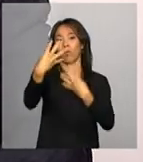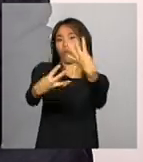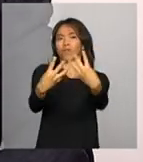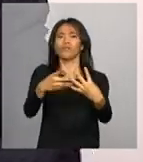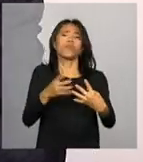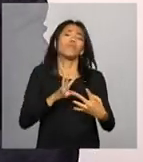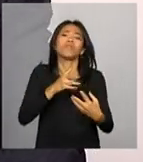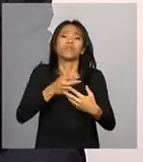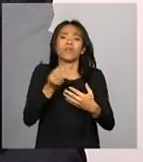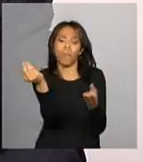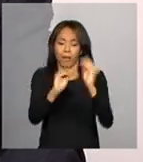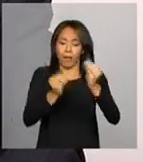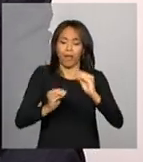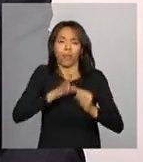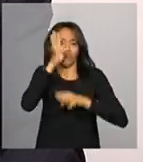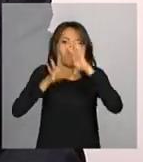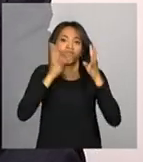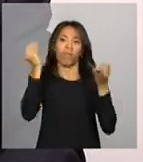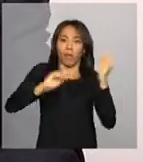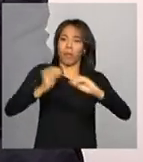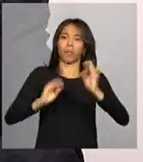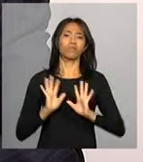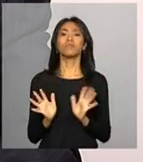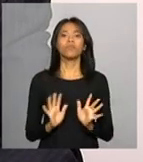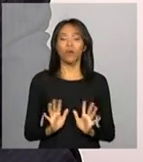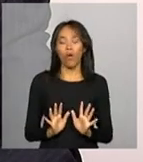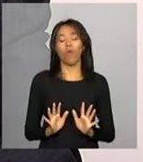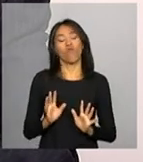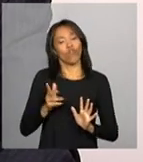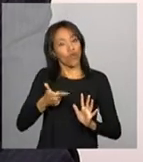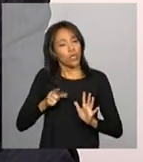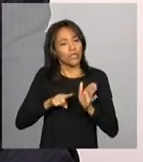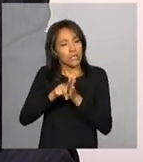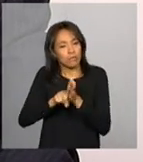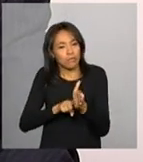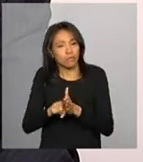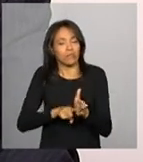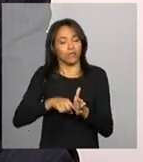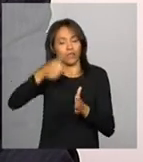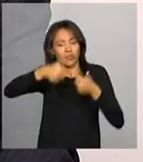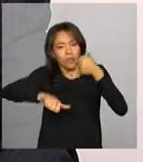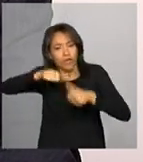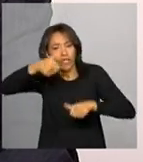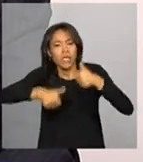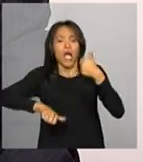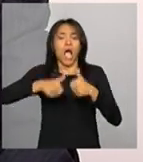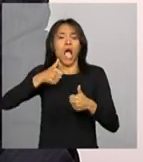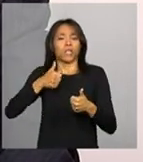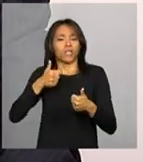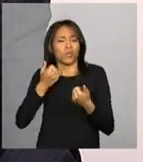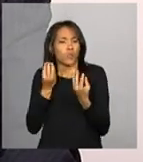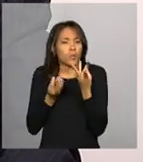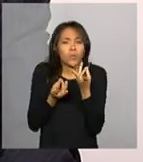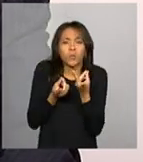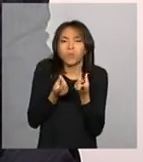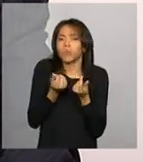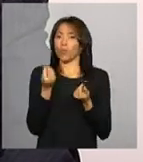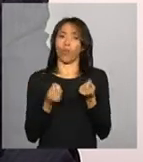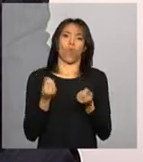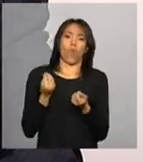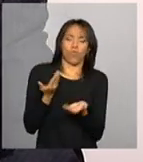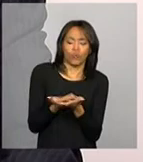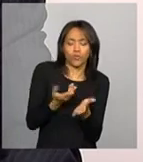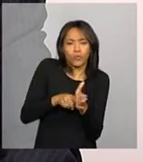anos não foi uma coisa assim aleatória foi uma coisa estudada analisada e a partir dessas estudos e